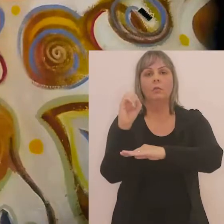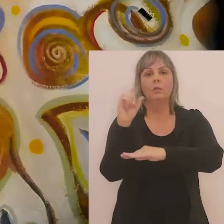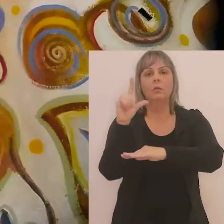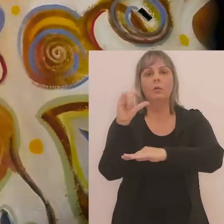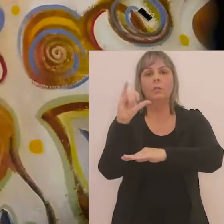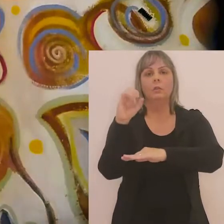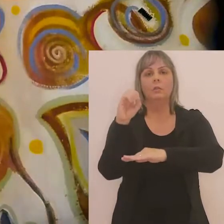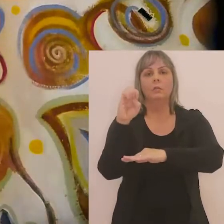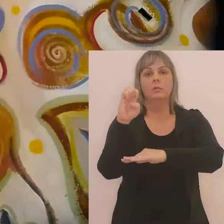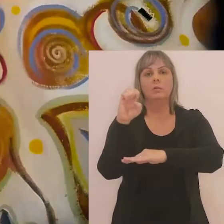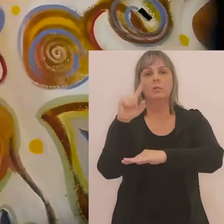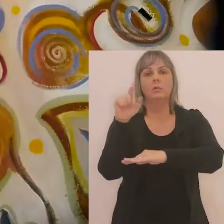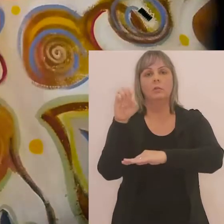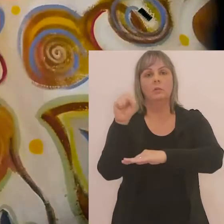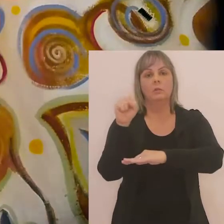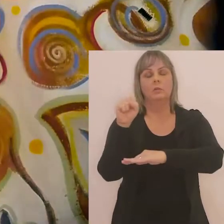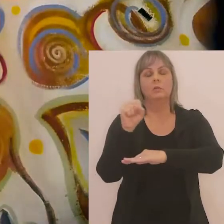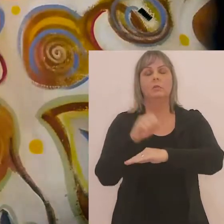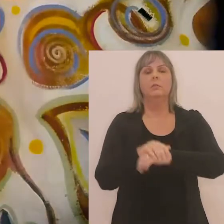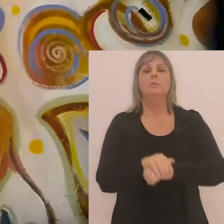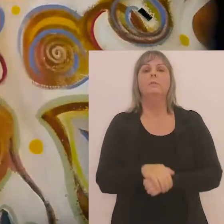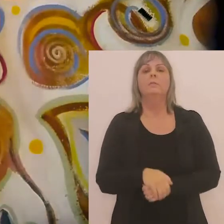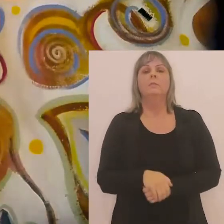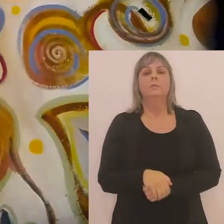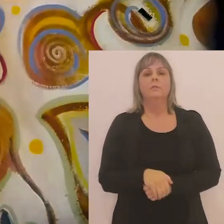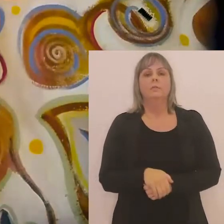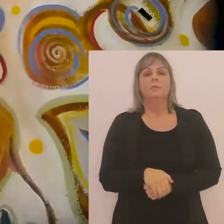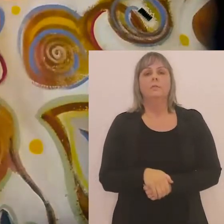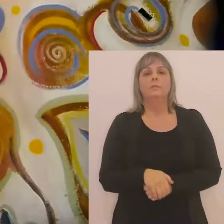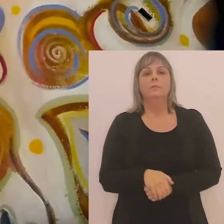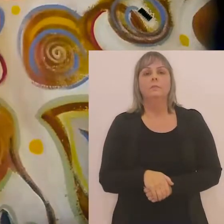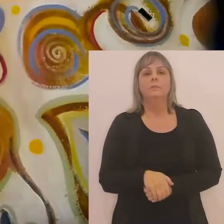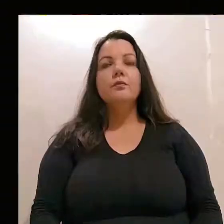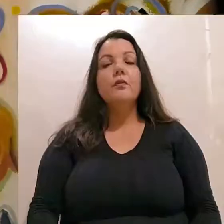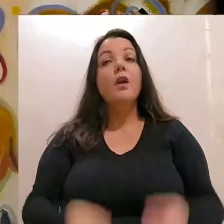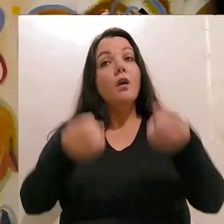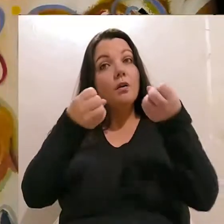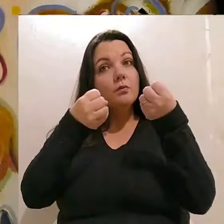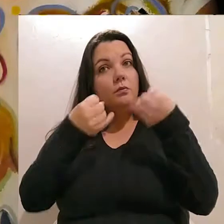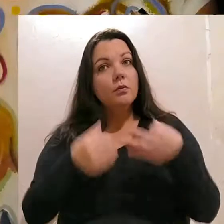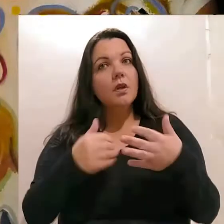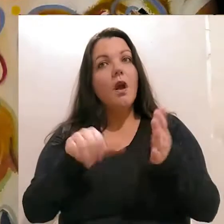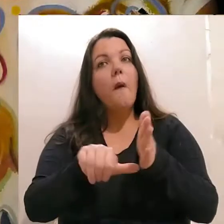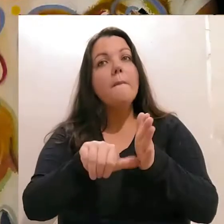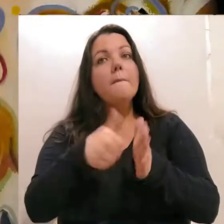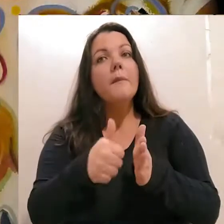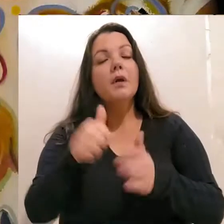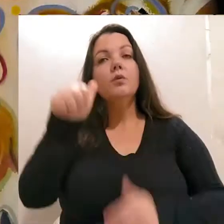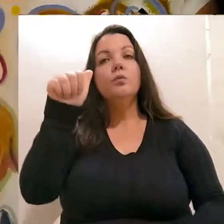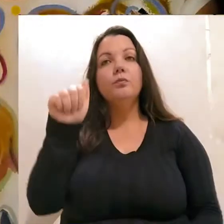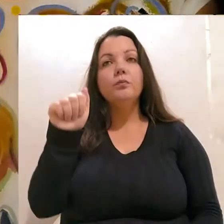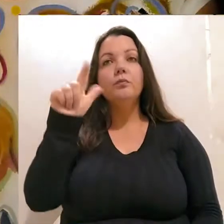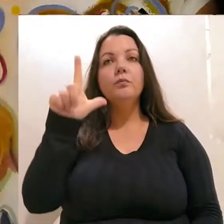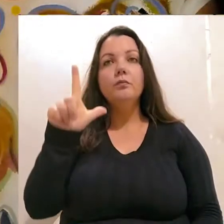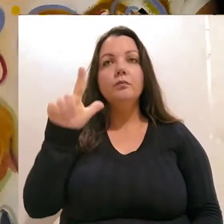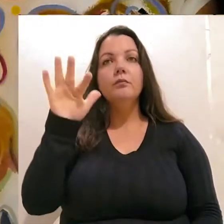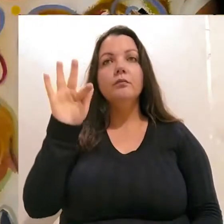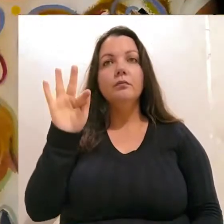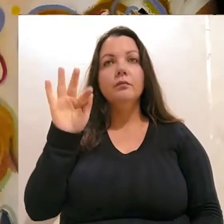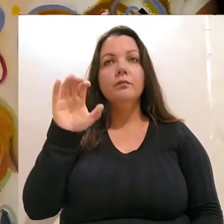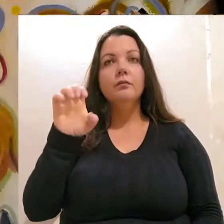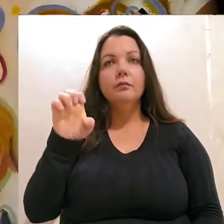outro lado os músicos e os foliões hoje eu vou falar primeiro do Alferes